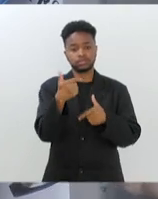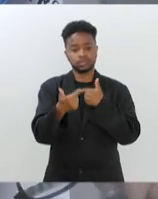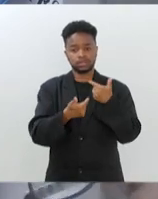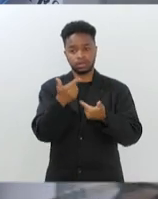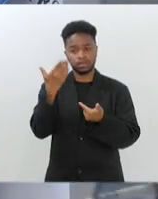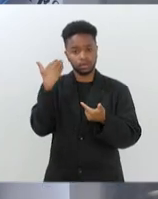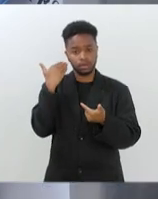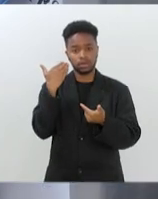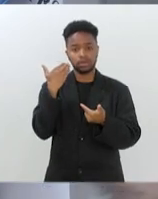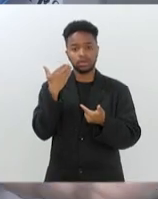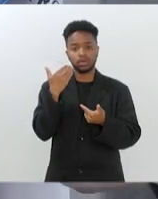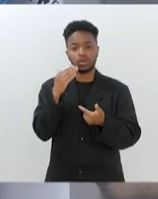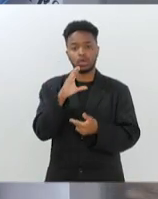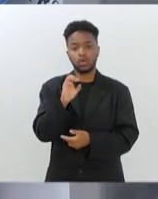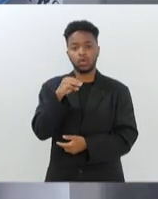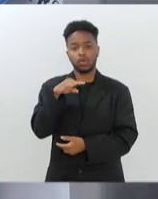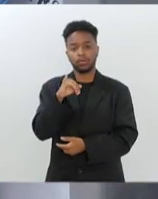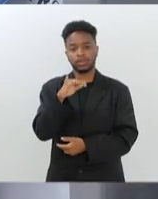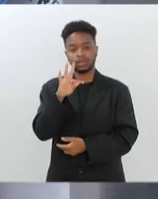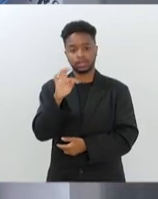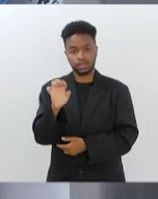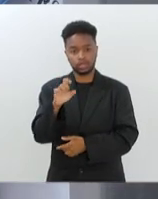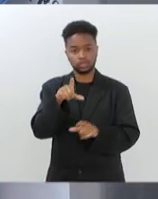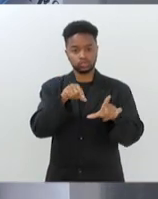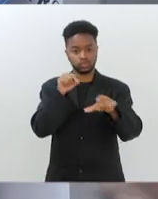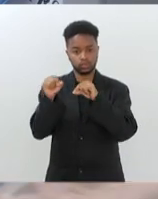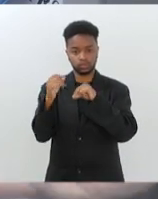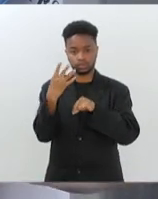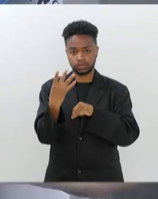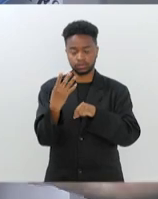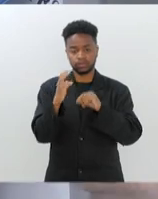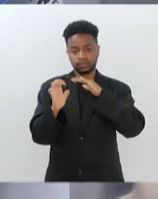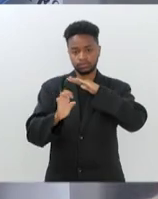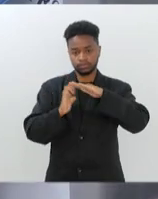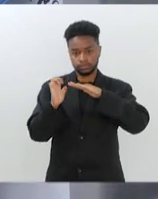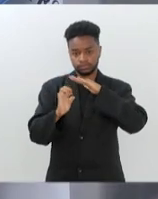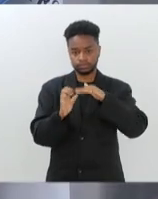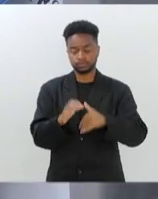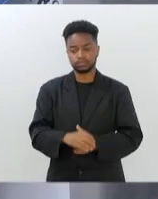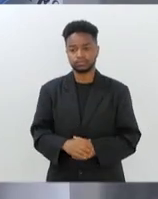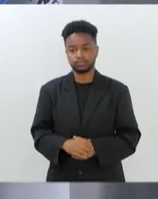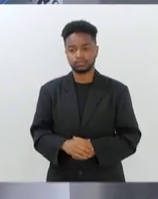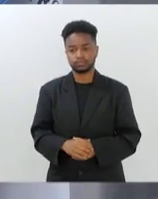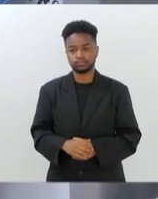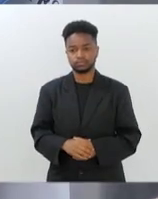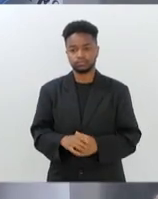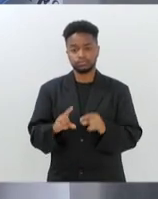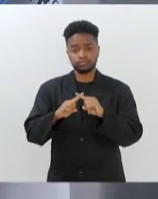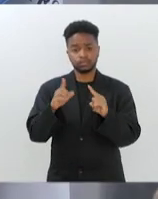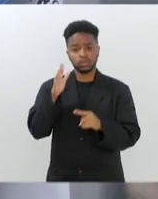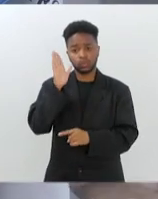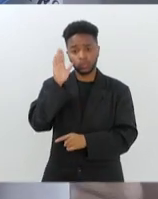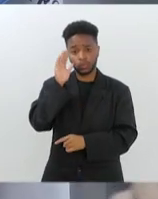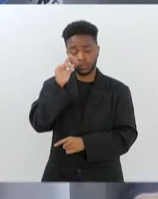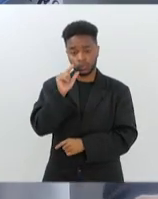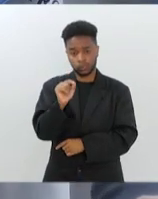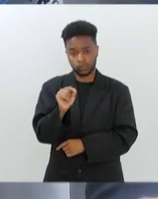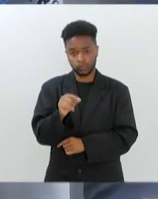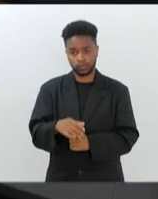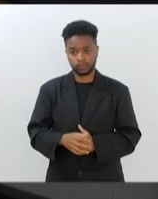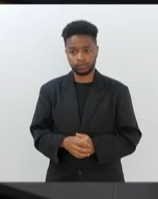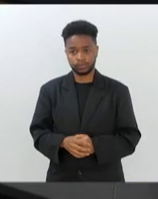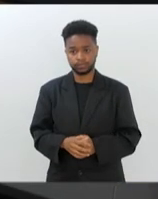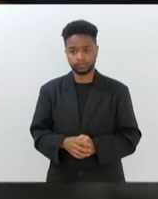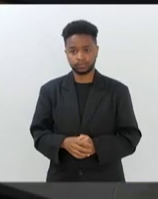substituiu que inclusive escolheu essas quatro empresas é curioso queal existe Presidente